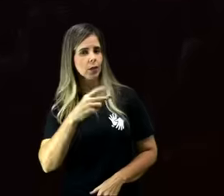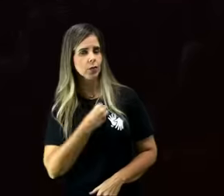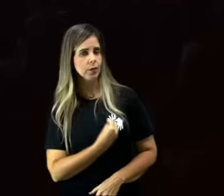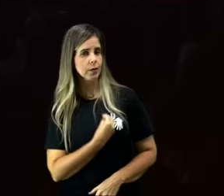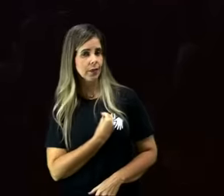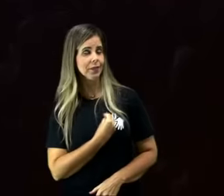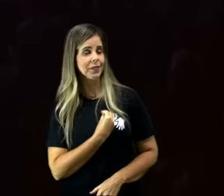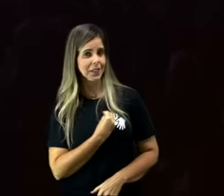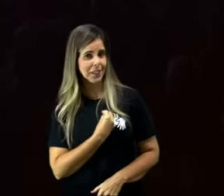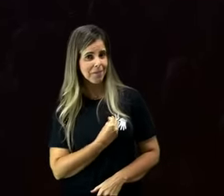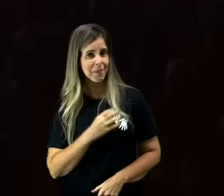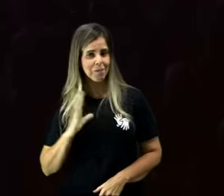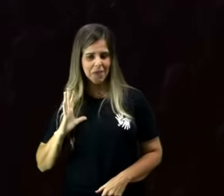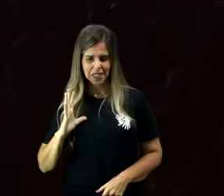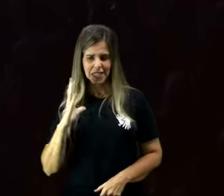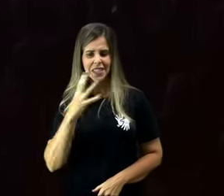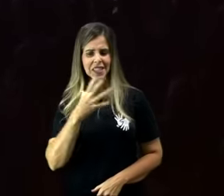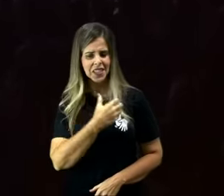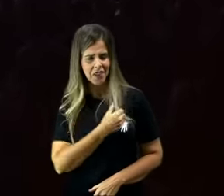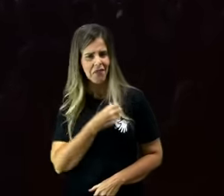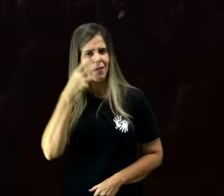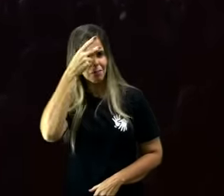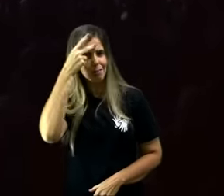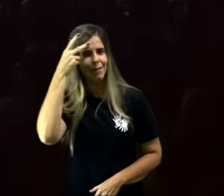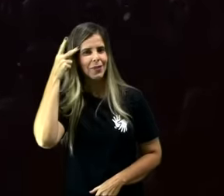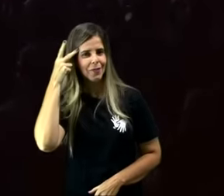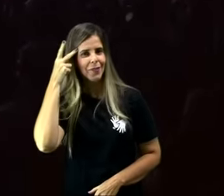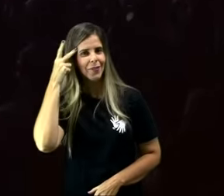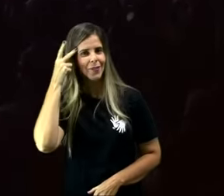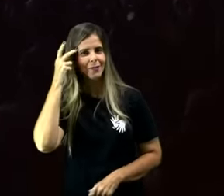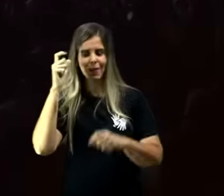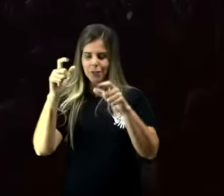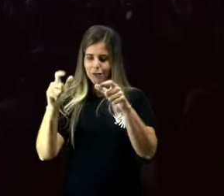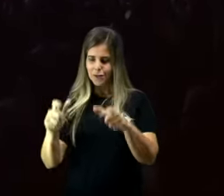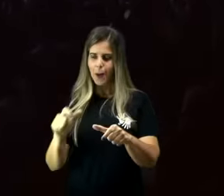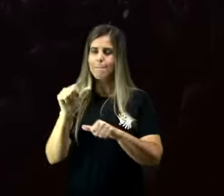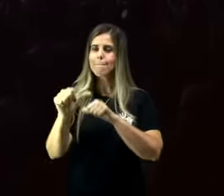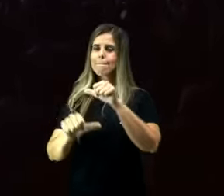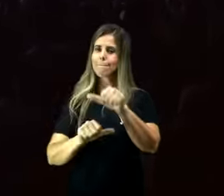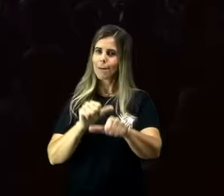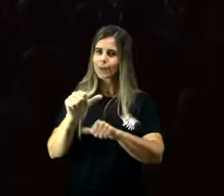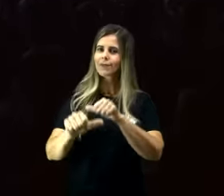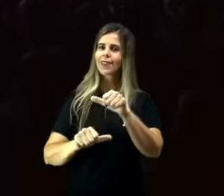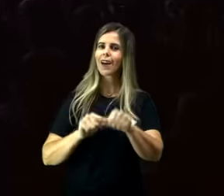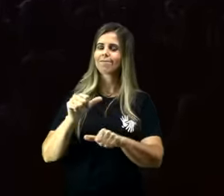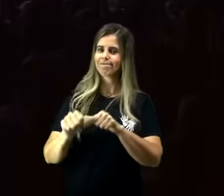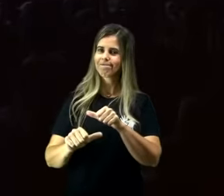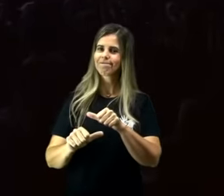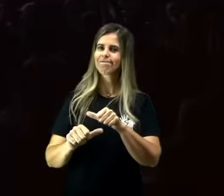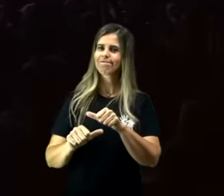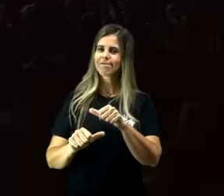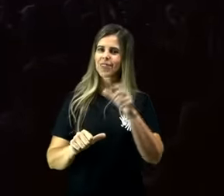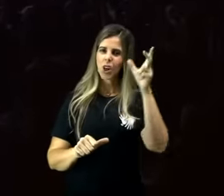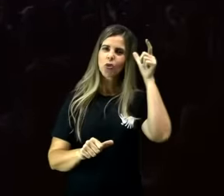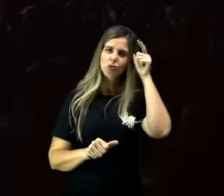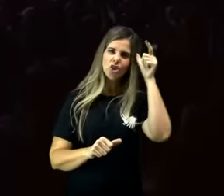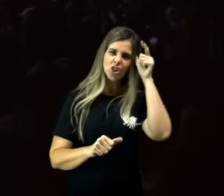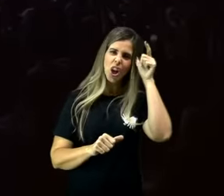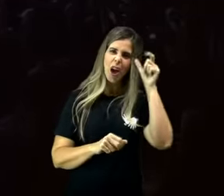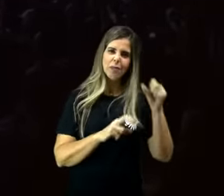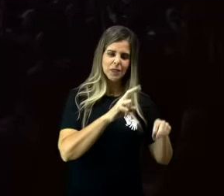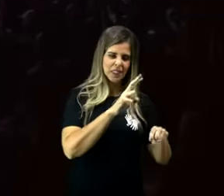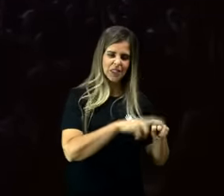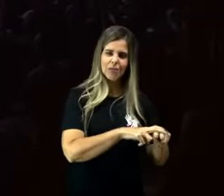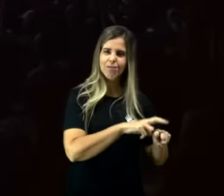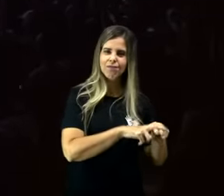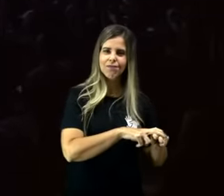redimir geografias e territórios que estavam há anos escravizados pelo inferno. Recebe essa palavra.